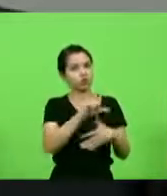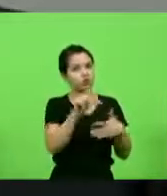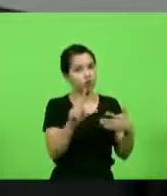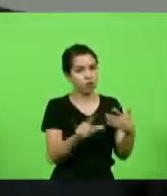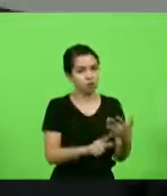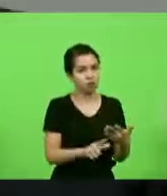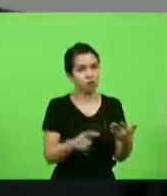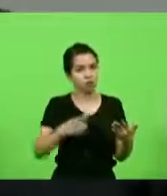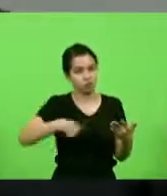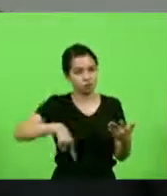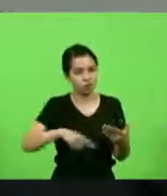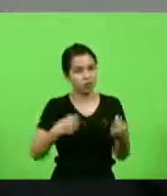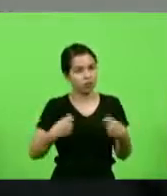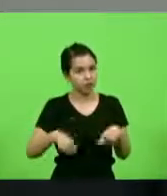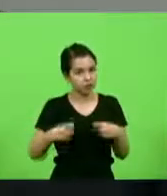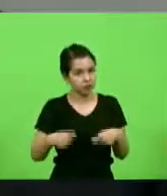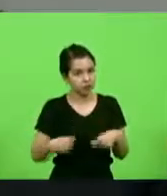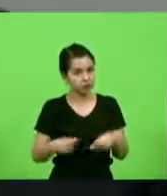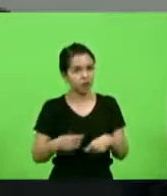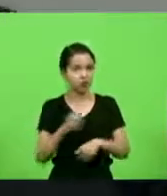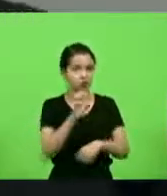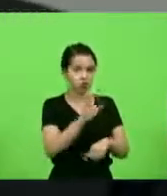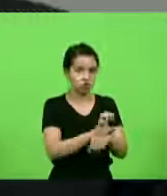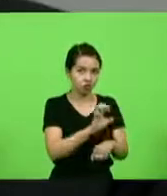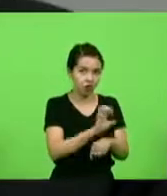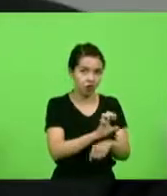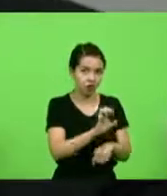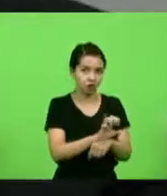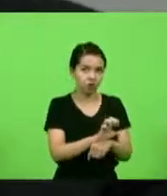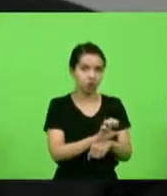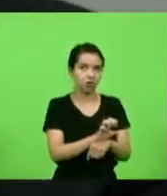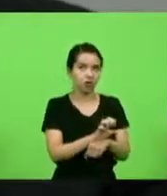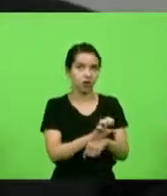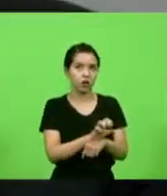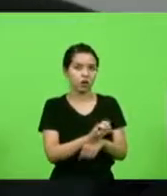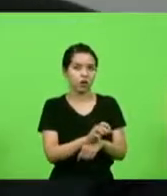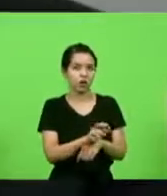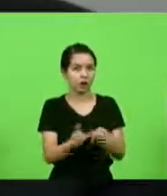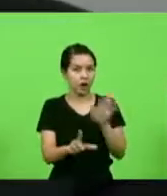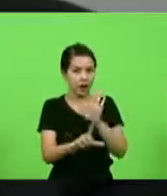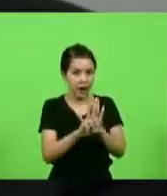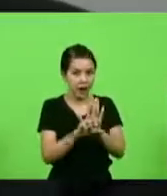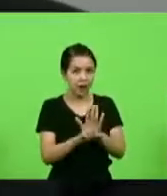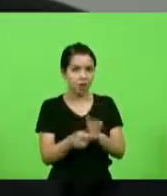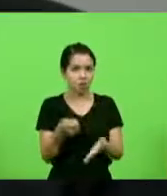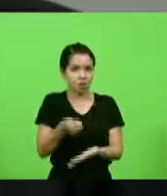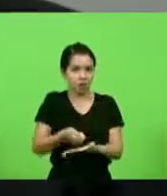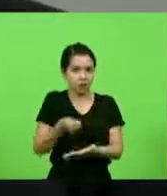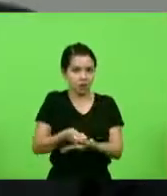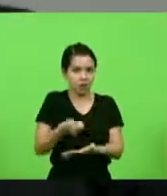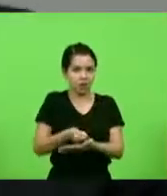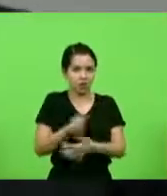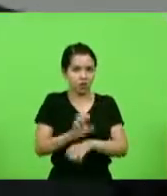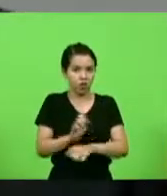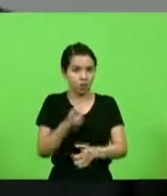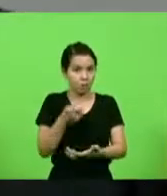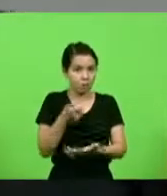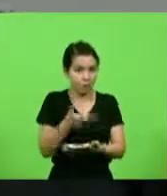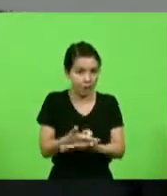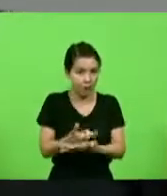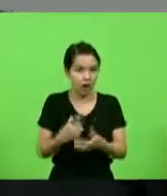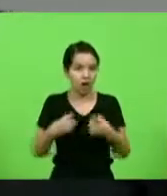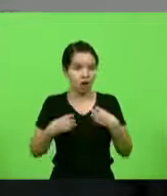gente precisa que, quando o Estado... Então, ele não é uma lei que obriga o Estado a comprar o uniforme, mas